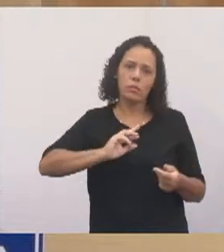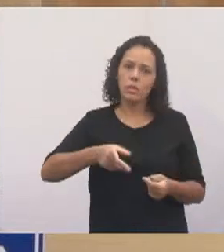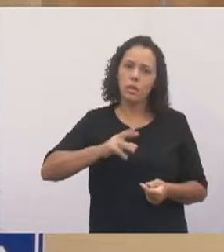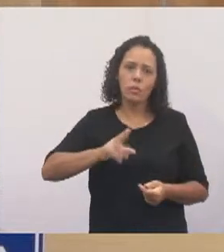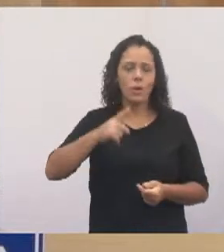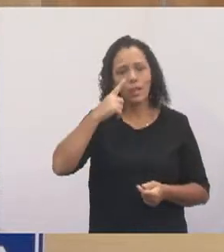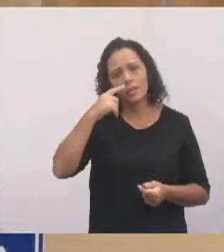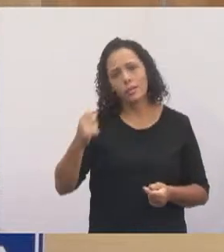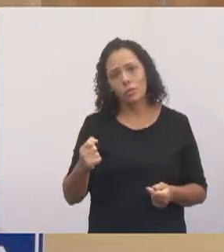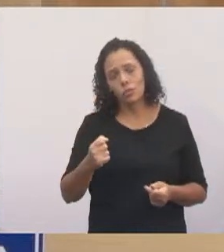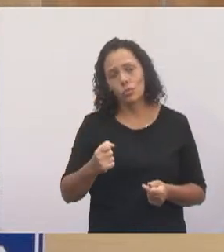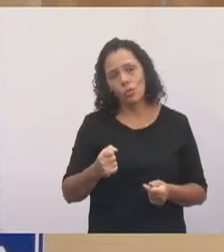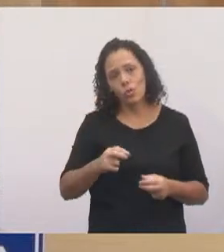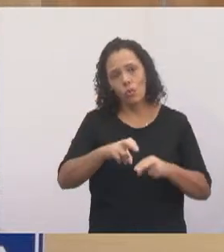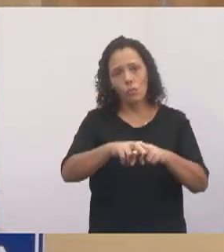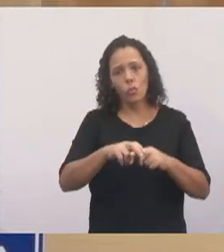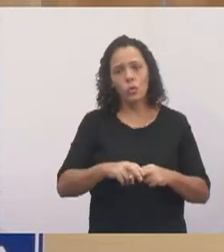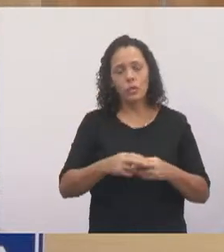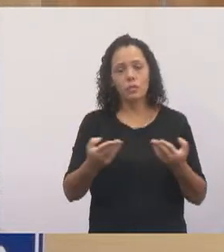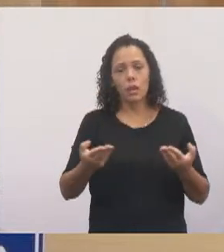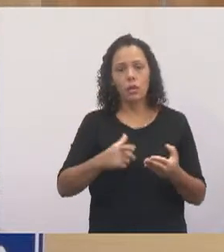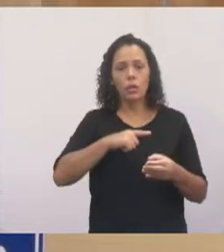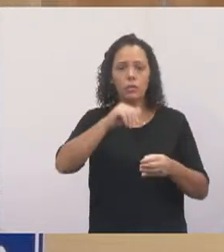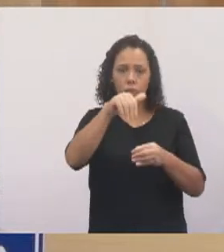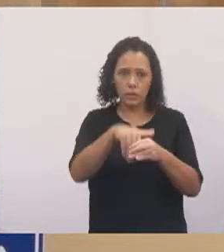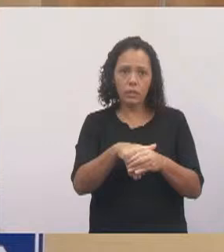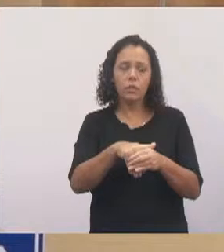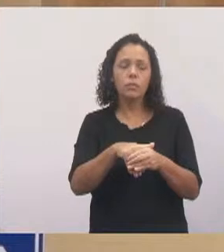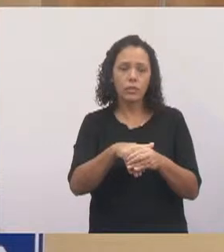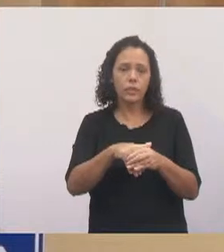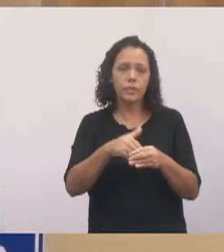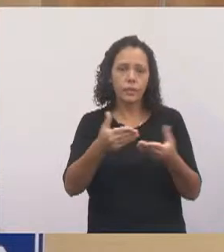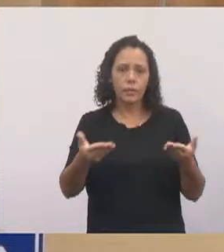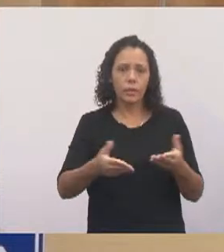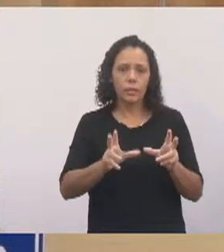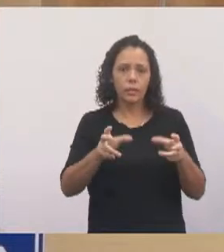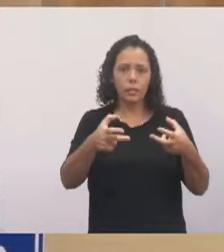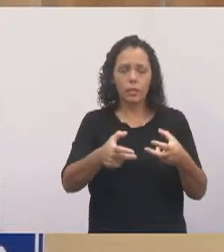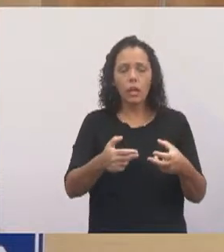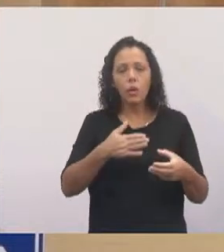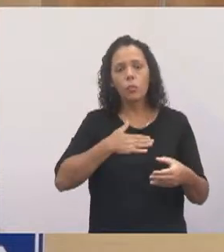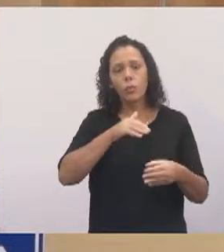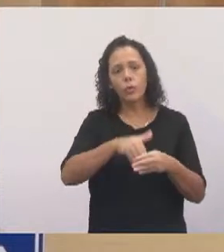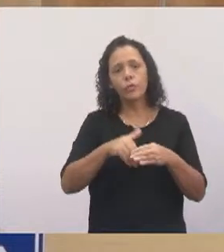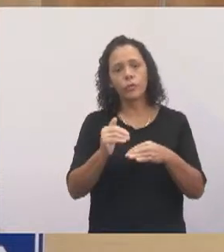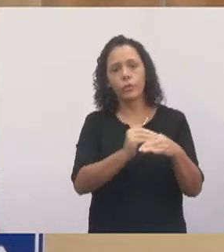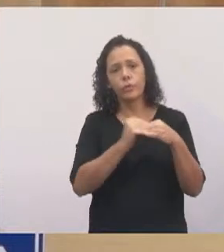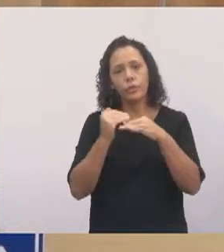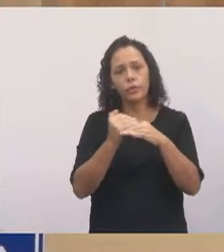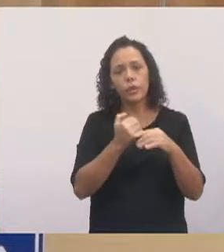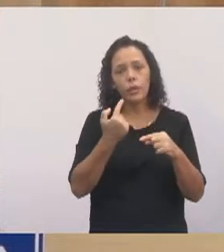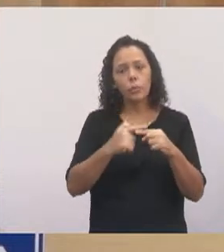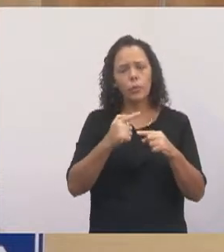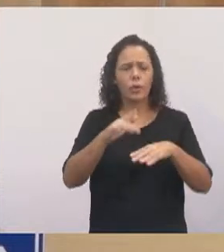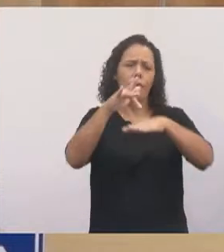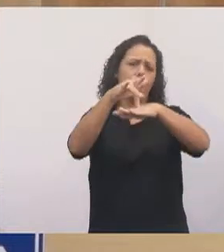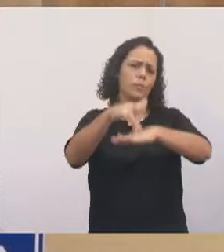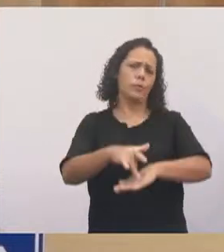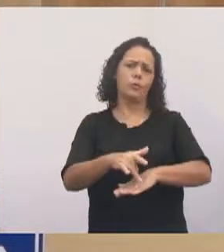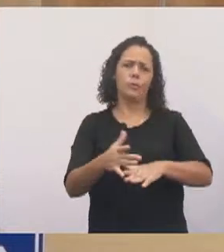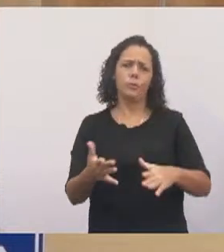para ficar bem claro, a votação vai acontecer agora aqui, nessa casa, já sou favorável, porque eu acho um